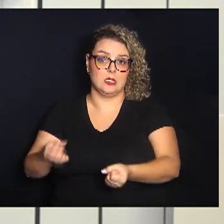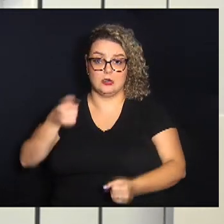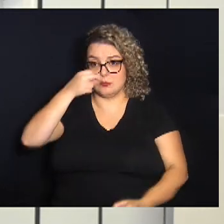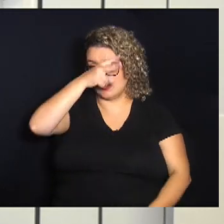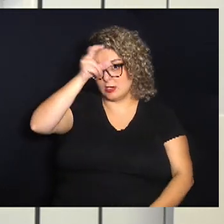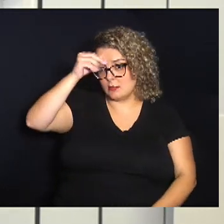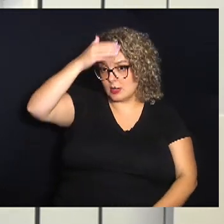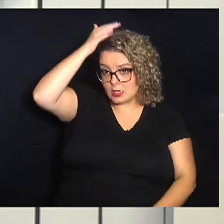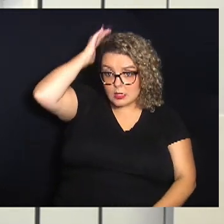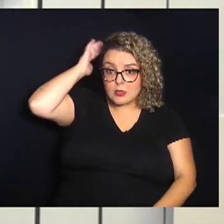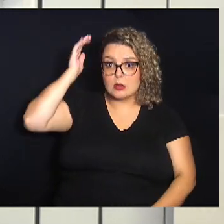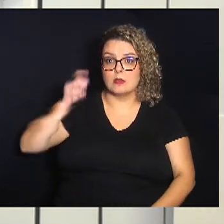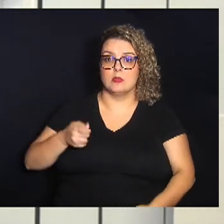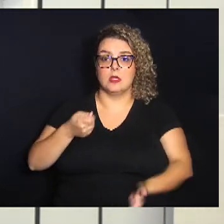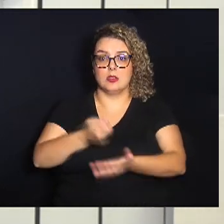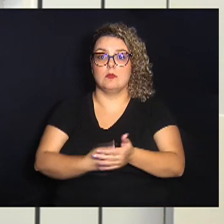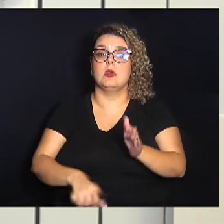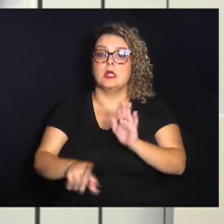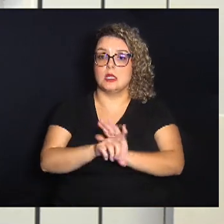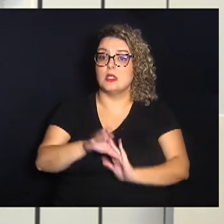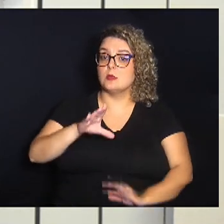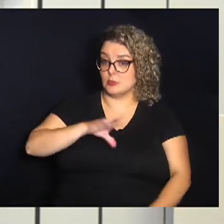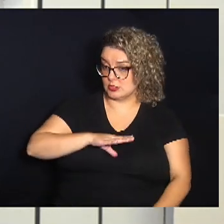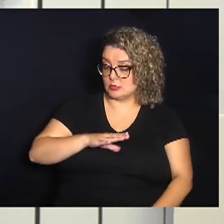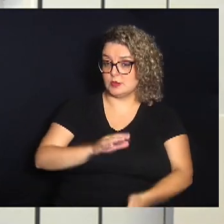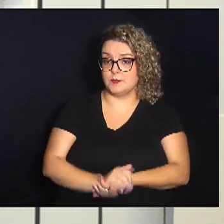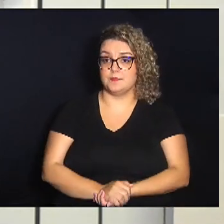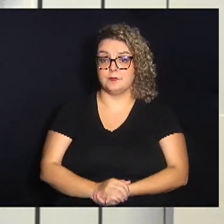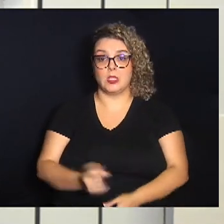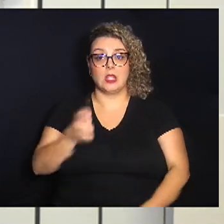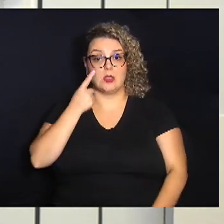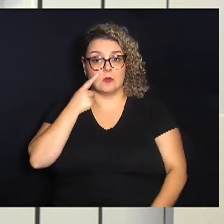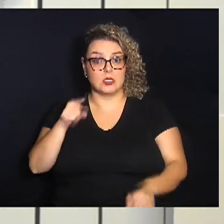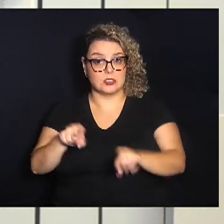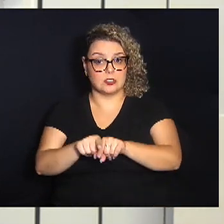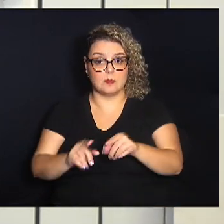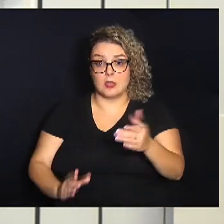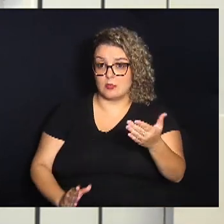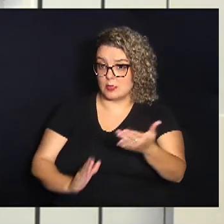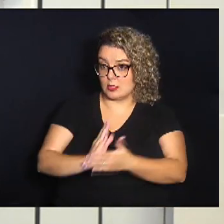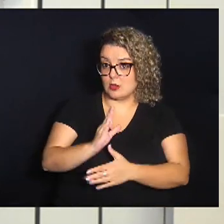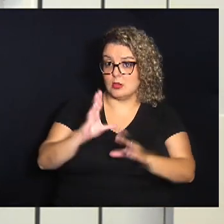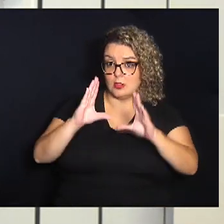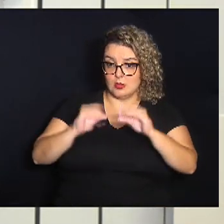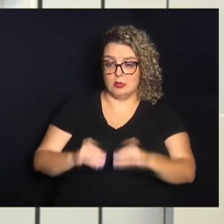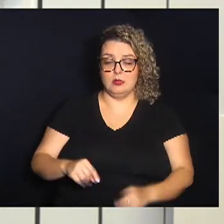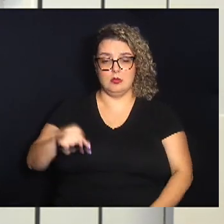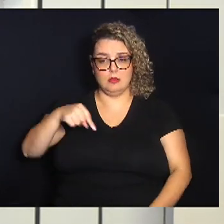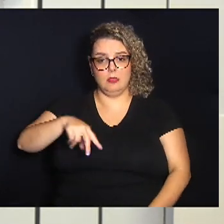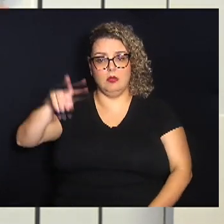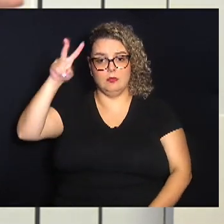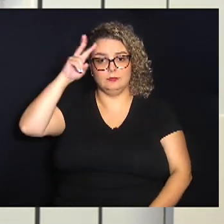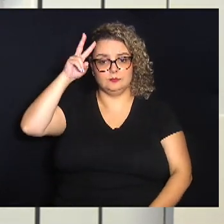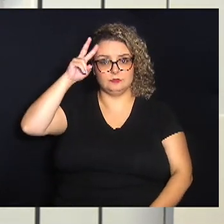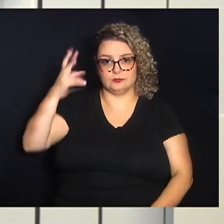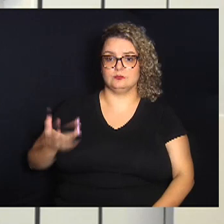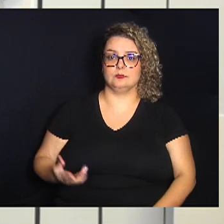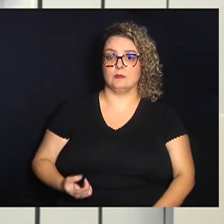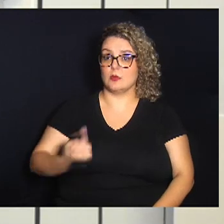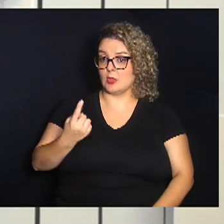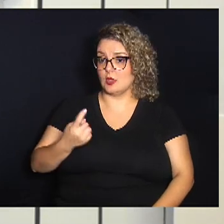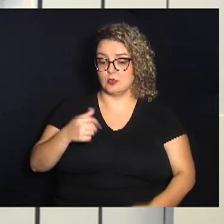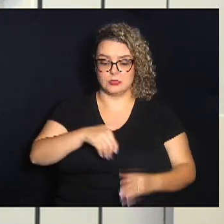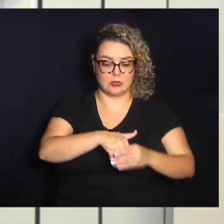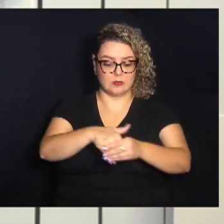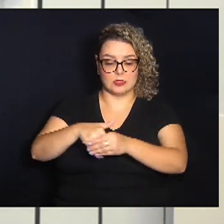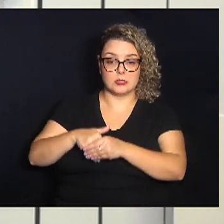Saad para tornar lei municipal. E olha só, também foi aprovado na noite desta segunda-feira, em turno único de